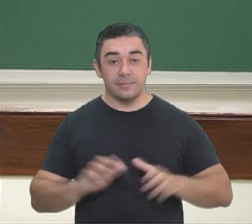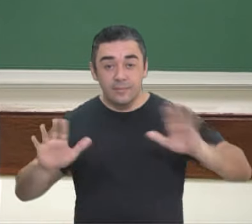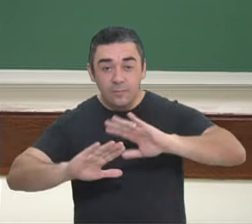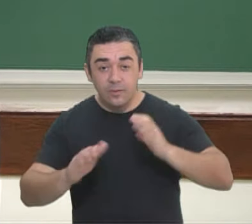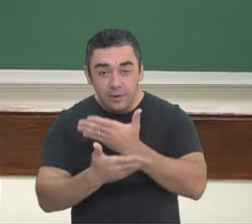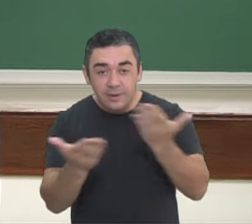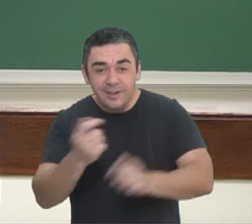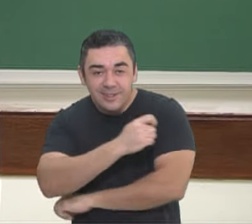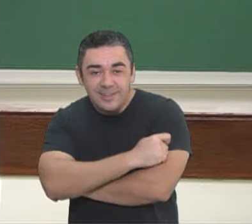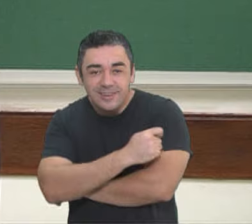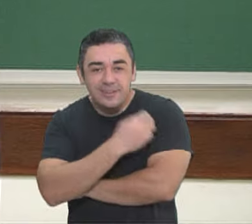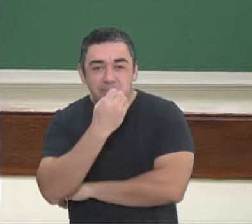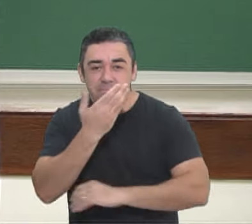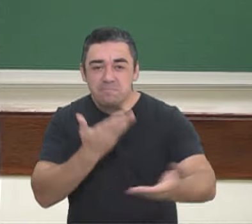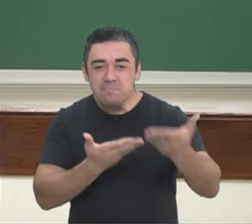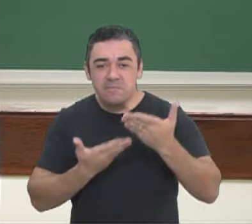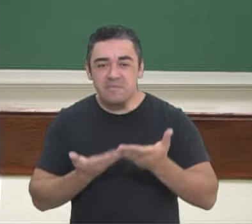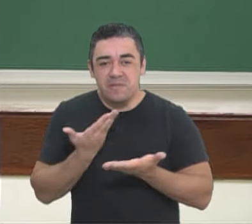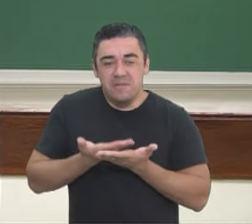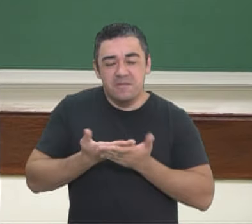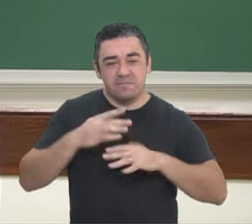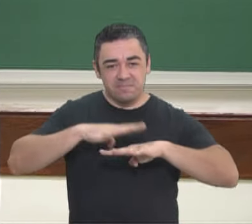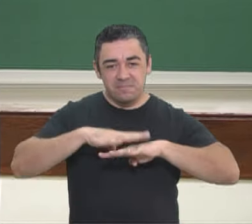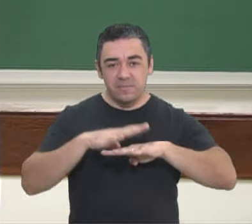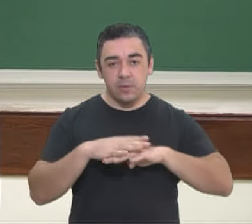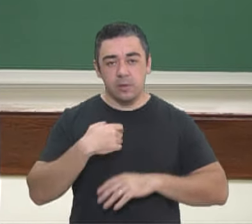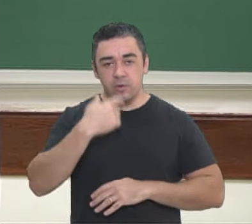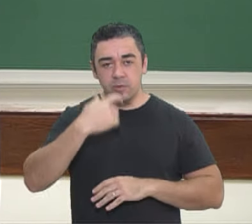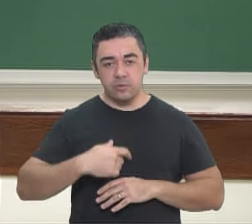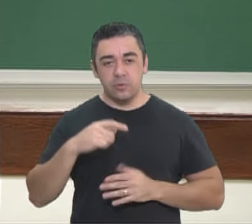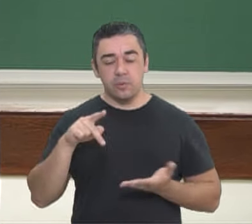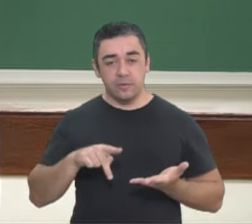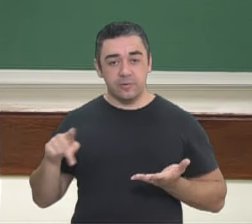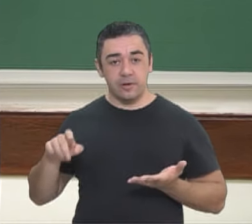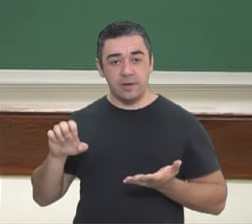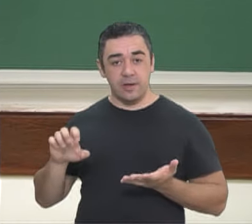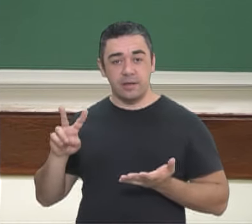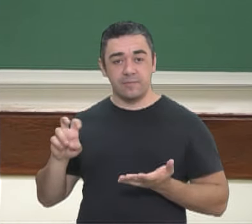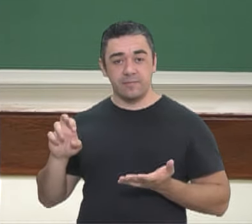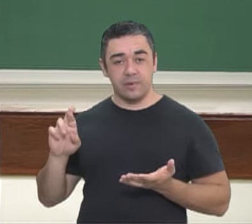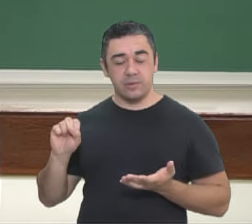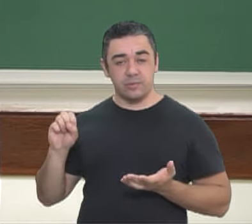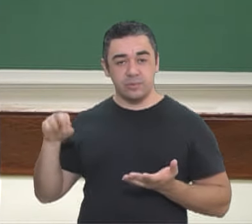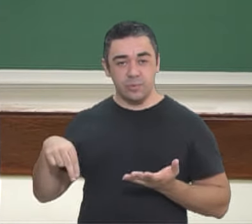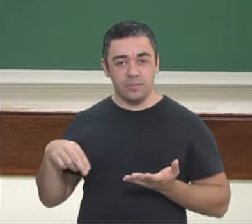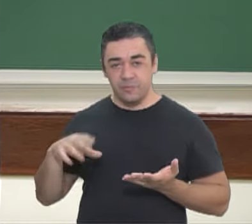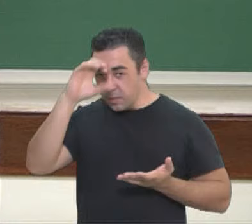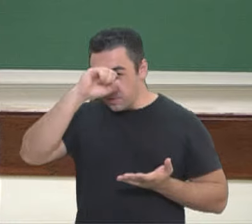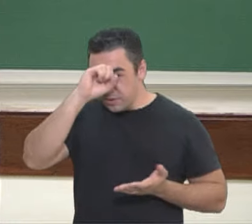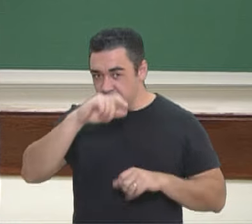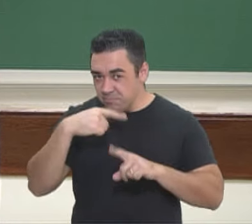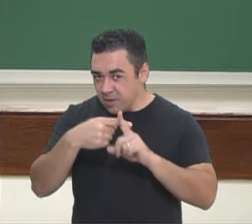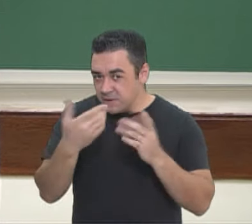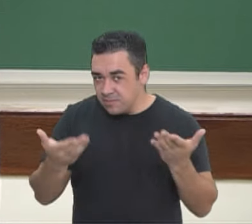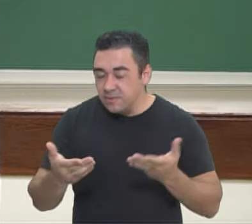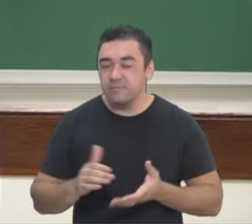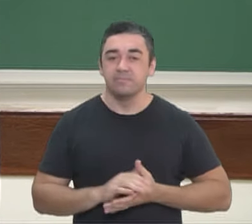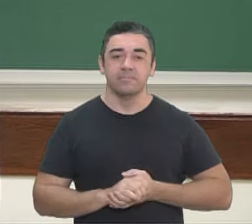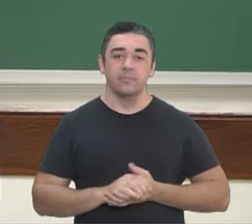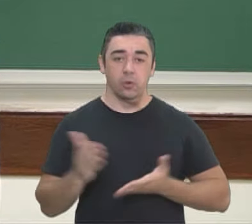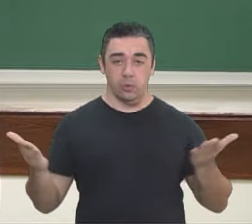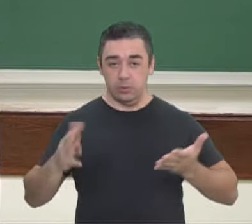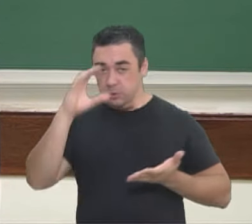Olá pessoal, seja muito bem-vindo a mais uma aula de matemática. Eu sou o professor Everson e vamos aprender mais um pouquinho aí, ok? Hoje nós